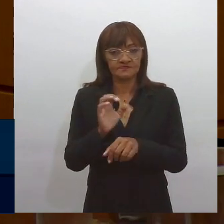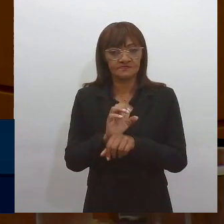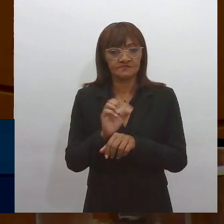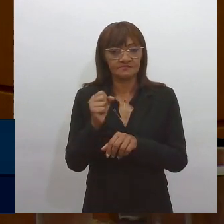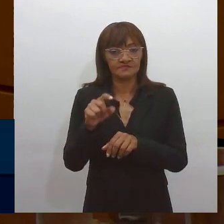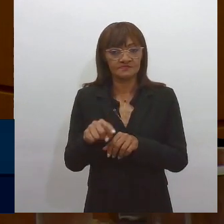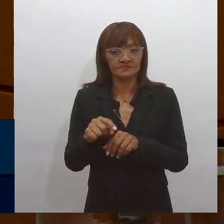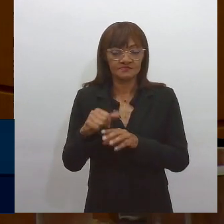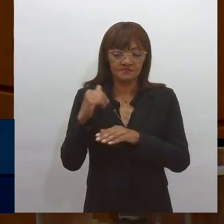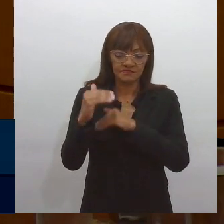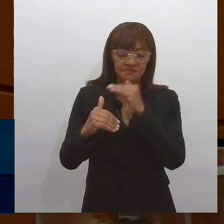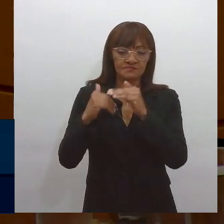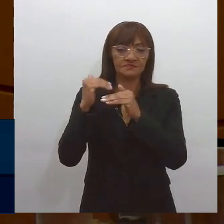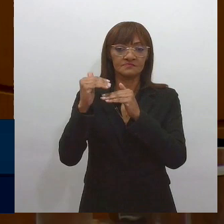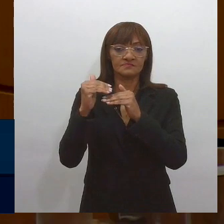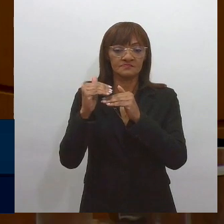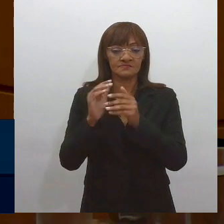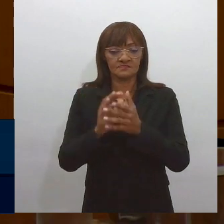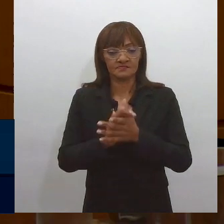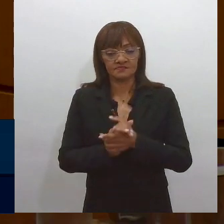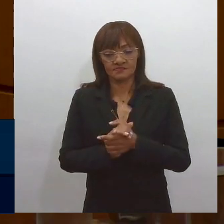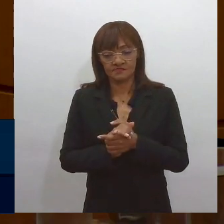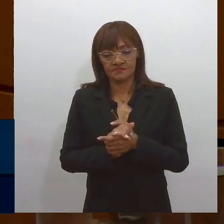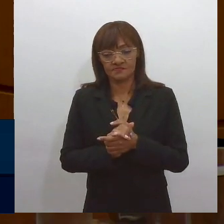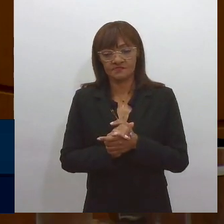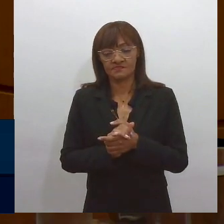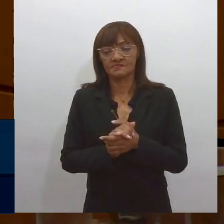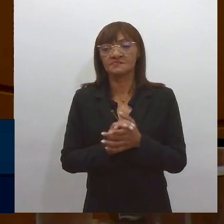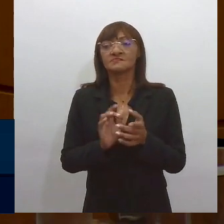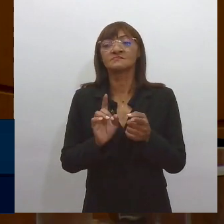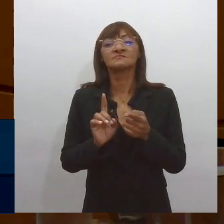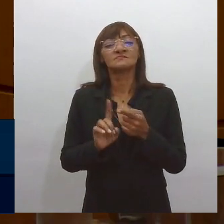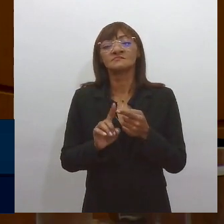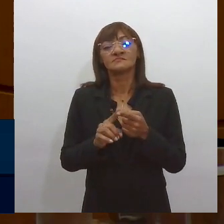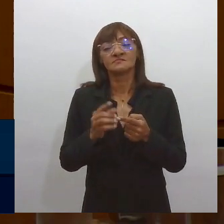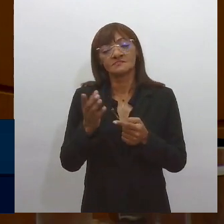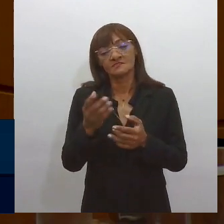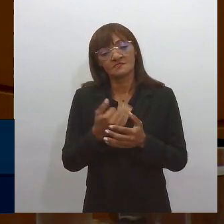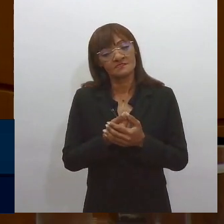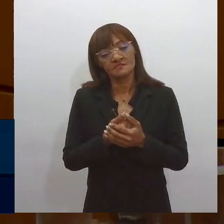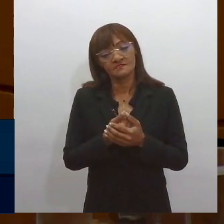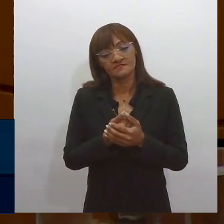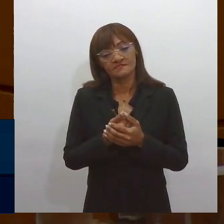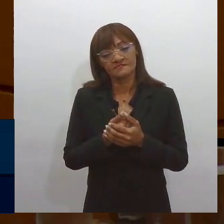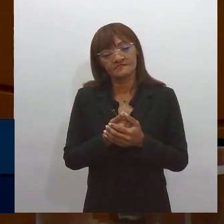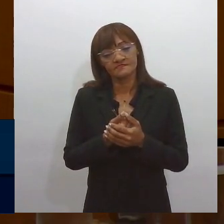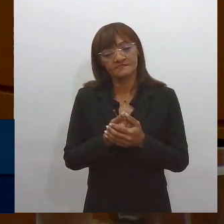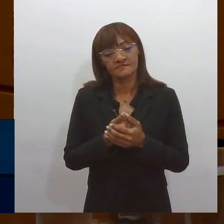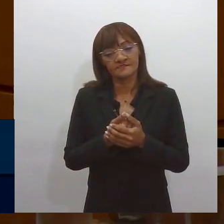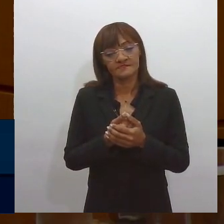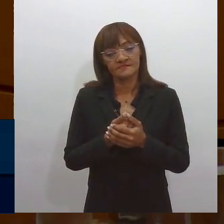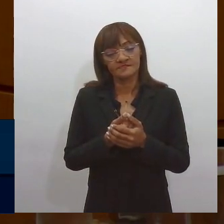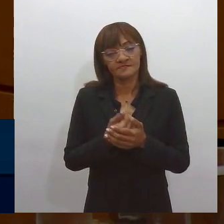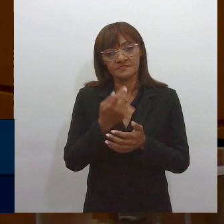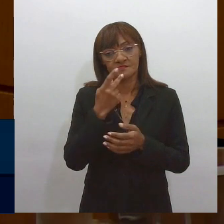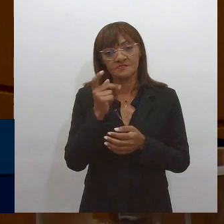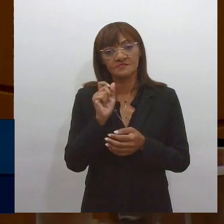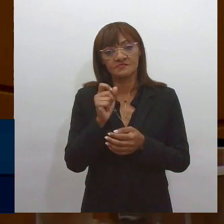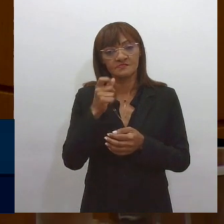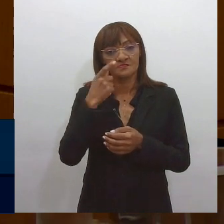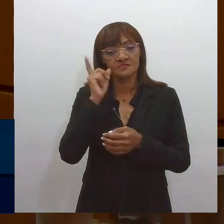também o registro de uma visita que fiz ontem às escolas